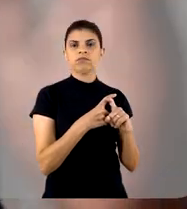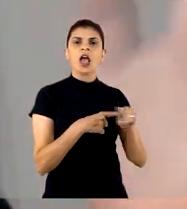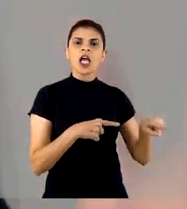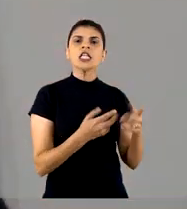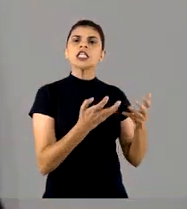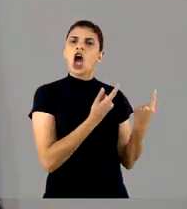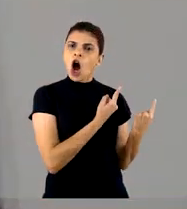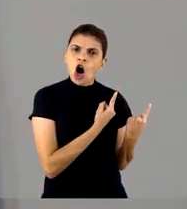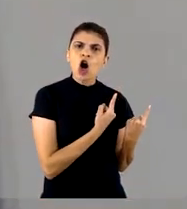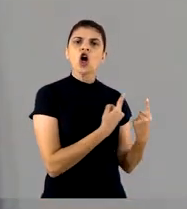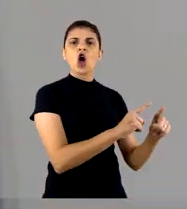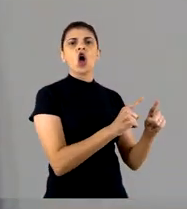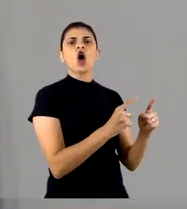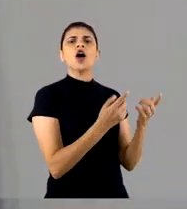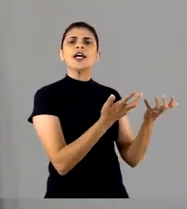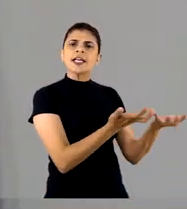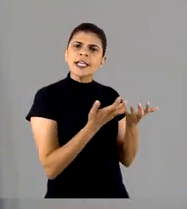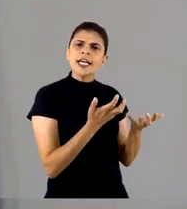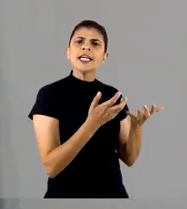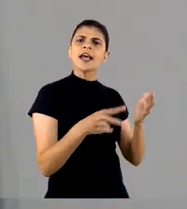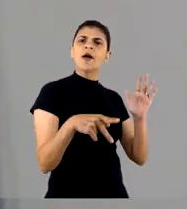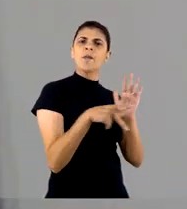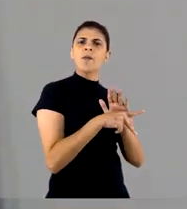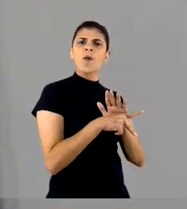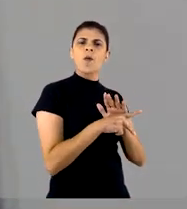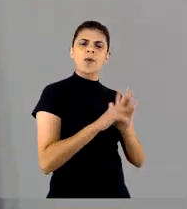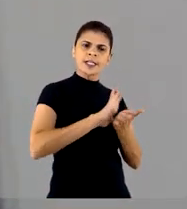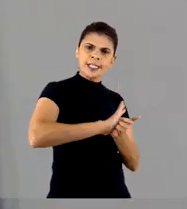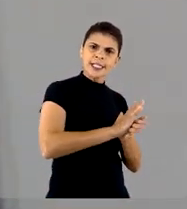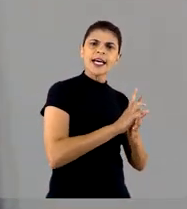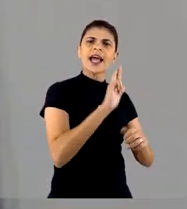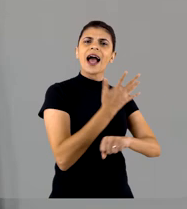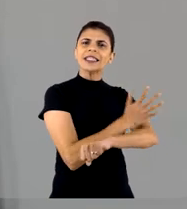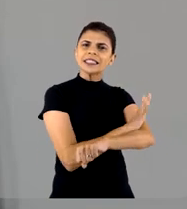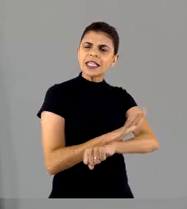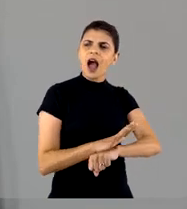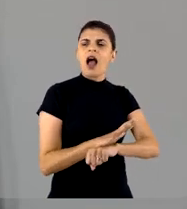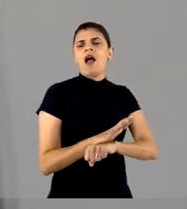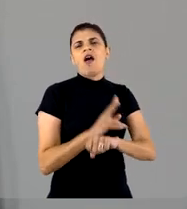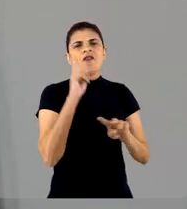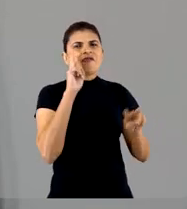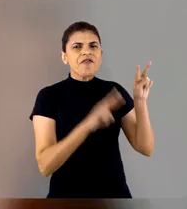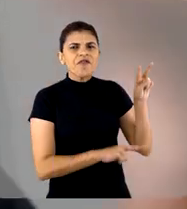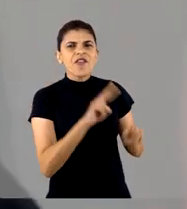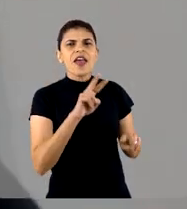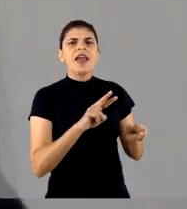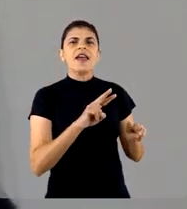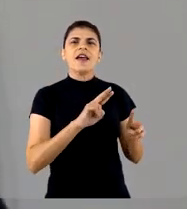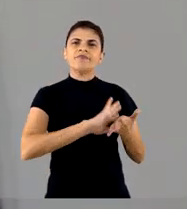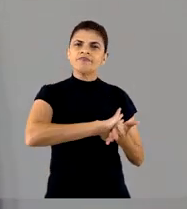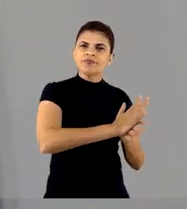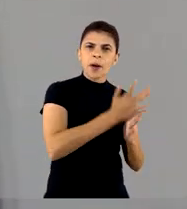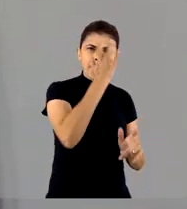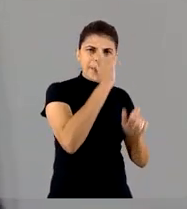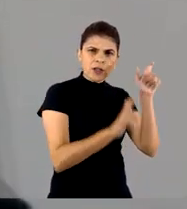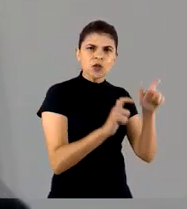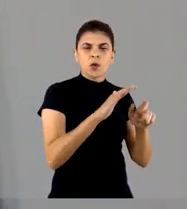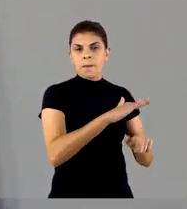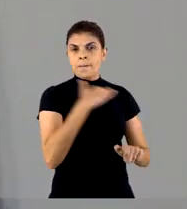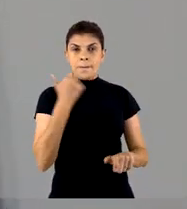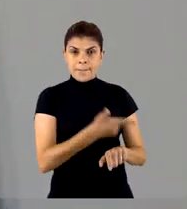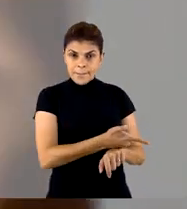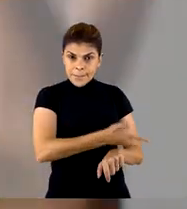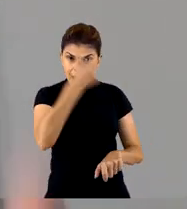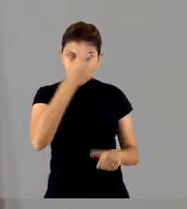ideia era justamente como? Era a partir da questão racial, a partir de você esterilizar forçadamente as pessoas,